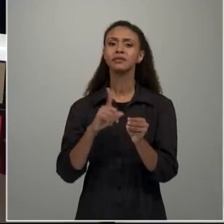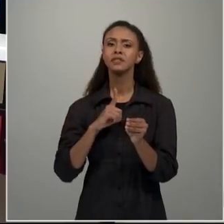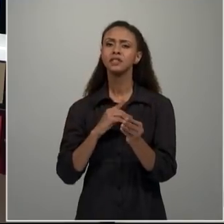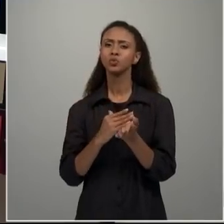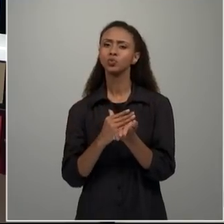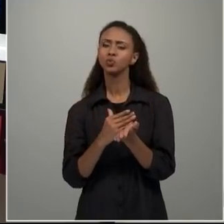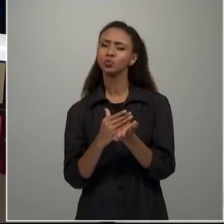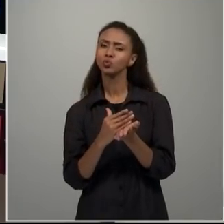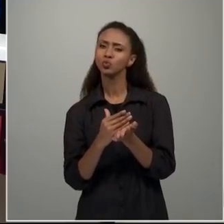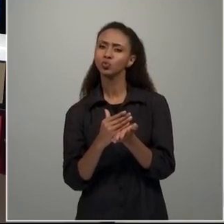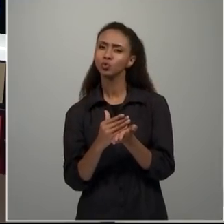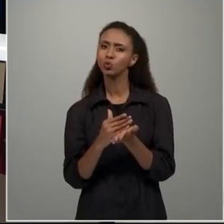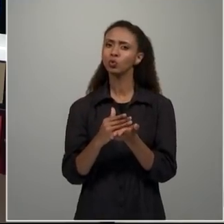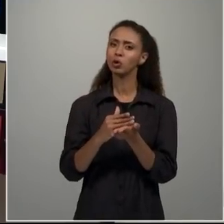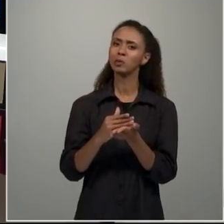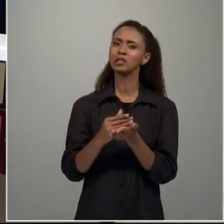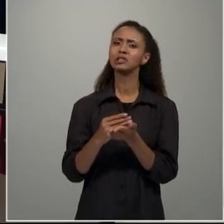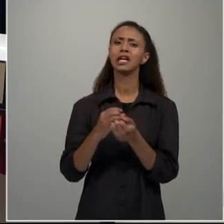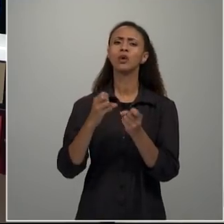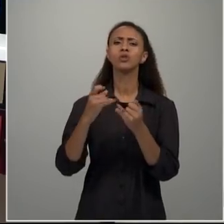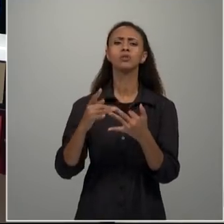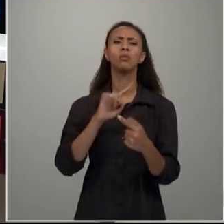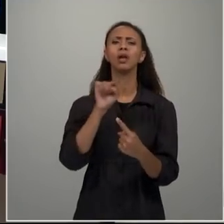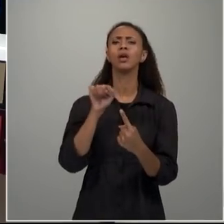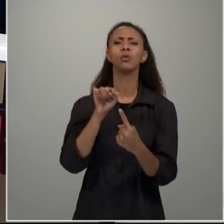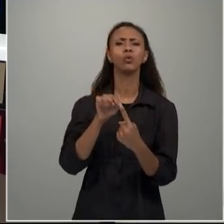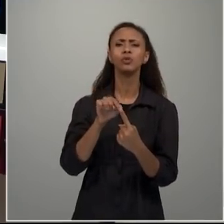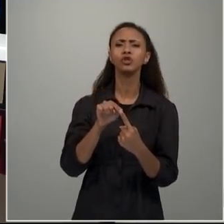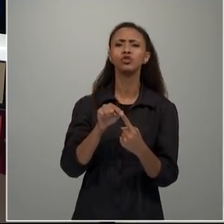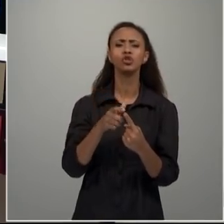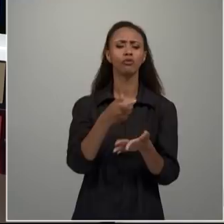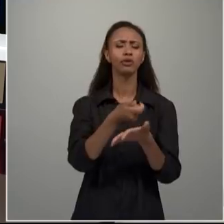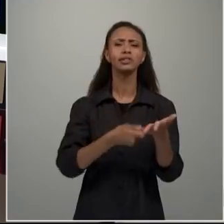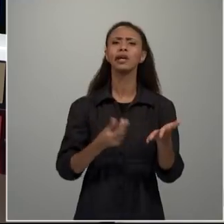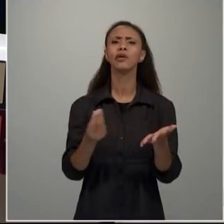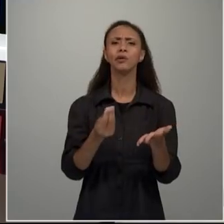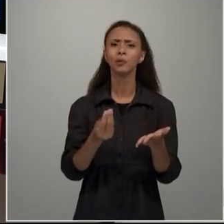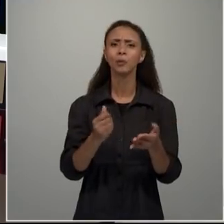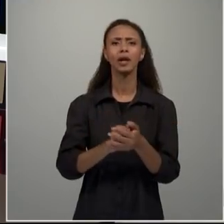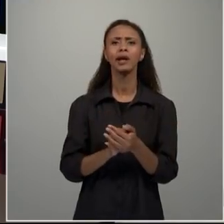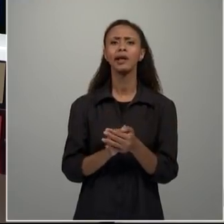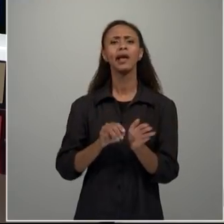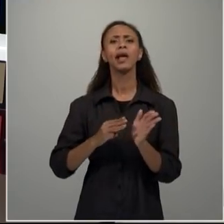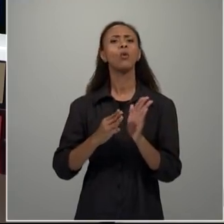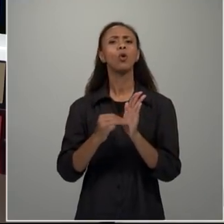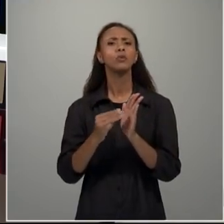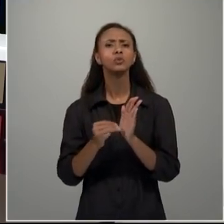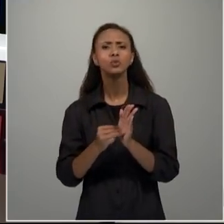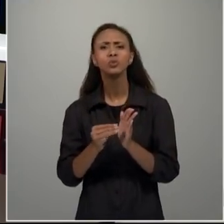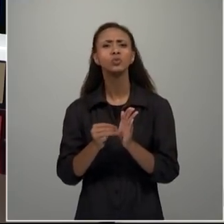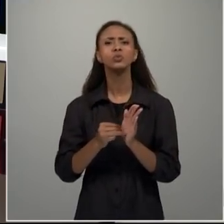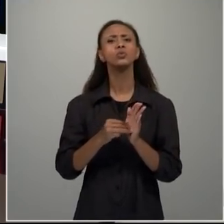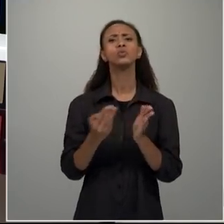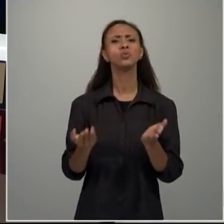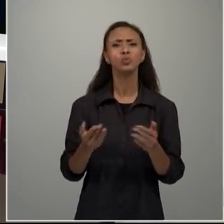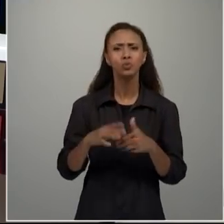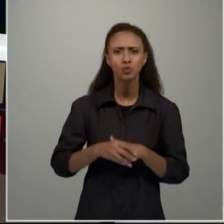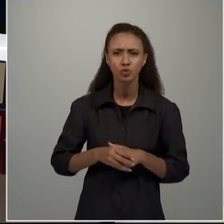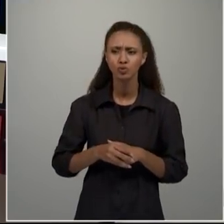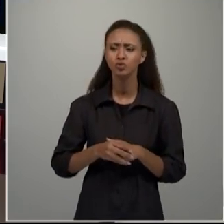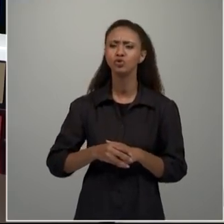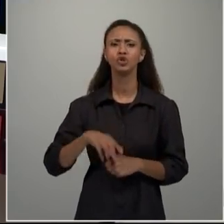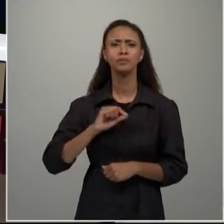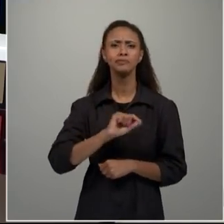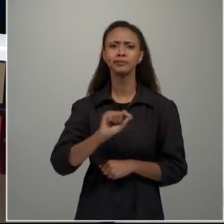à ele vai falar sobre o objetivo do artigo qual foi a metodologia utilizada para esse artigo acontecer e